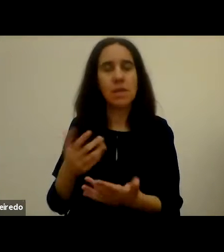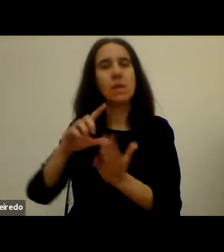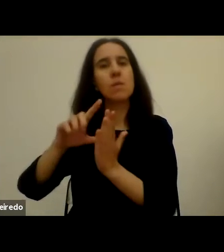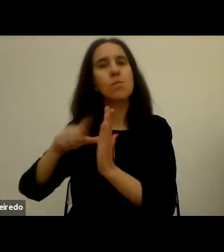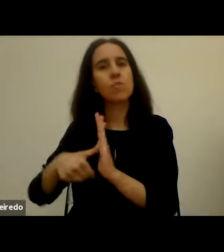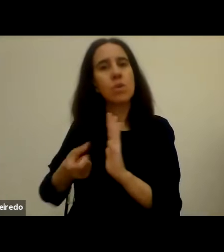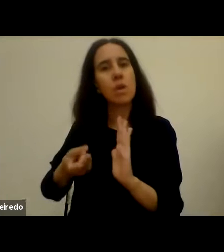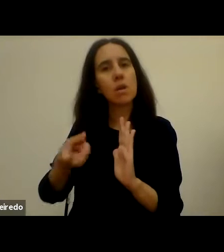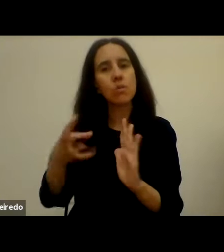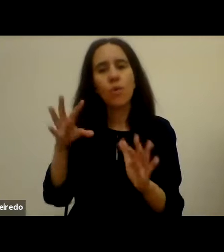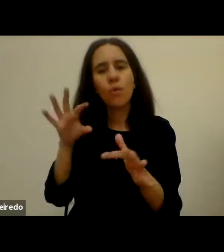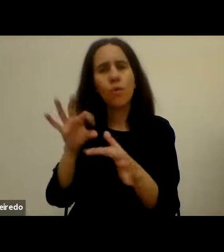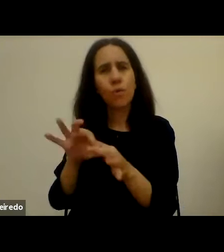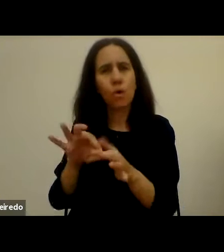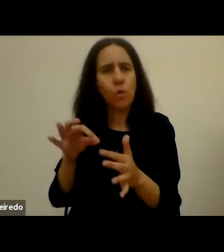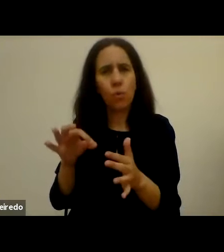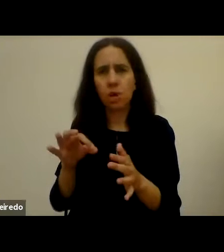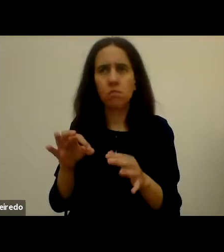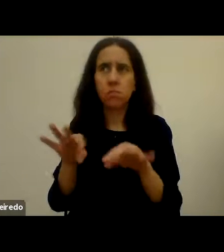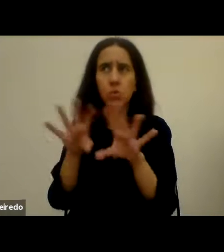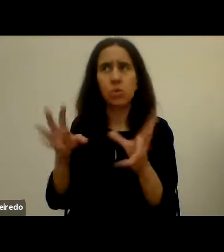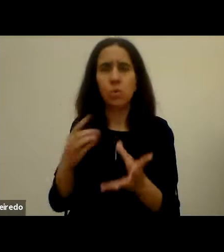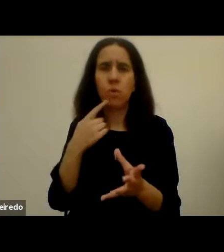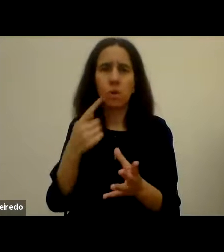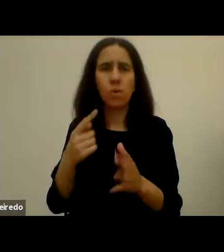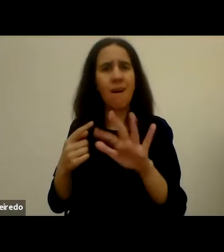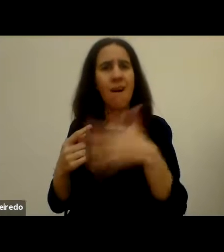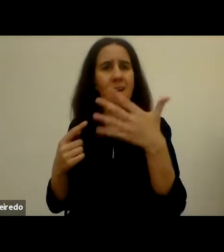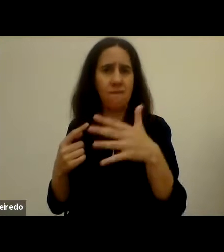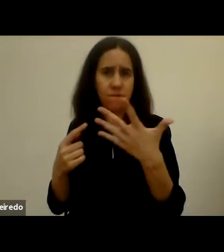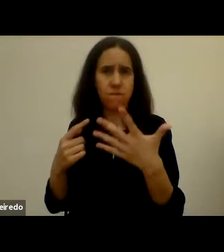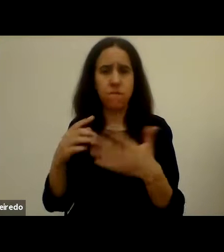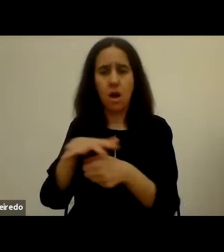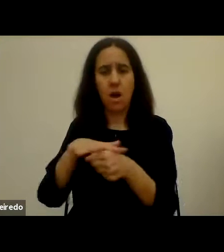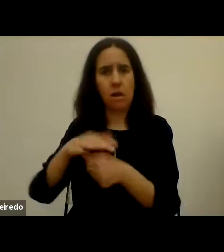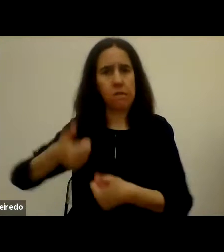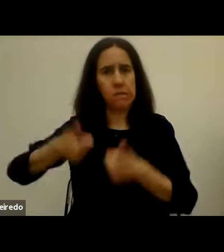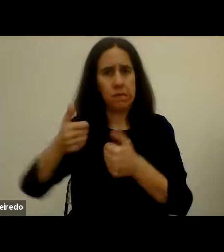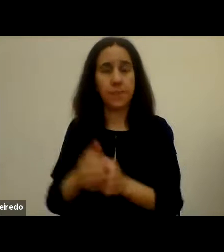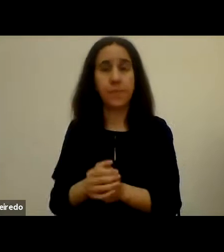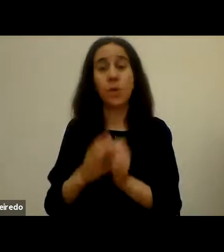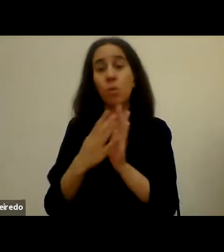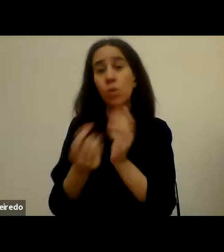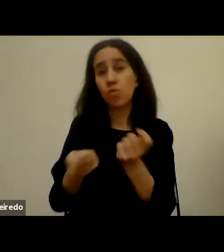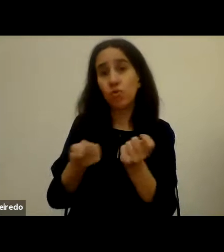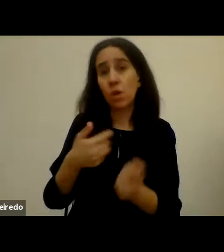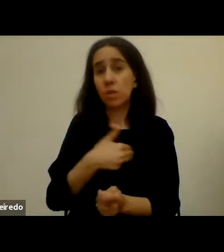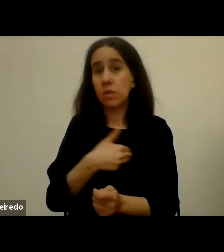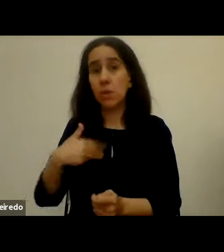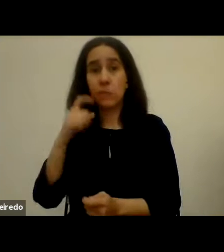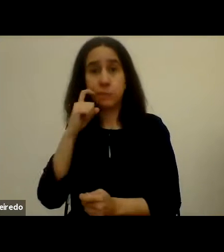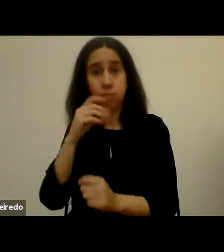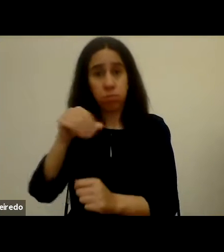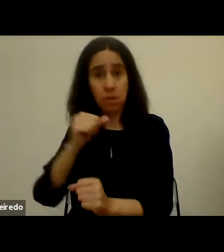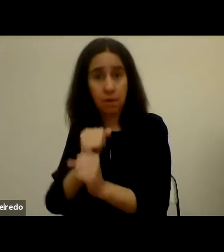projetos focados em, grosso modo, cinco áreas fundamentais. Modelos de gestão, saúde e segurança no